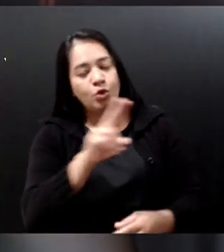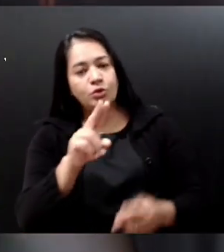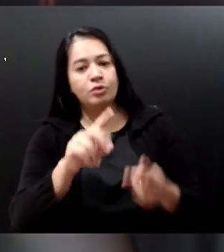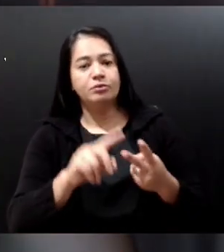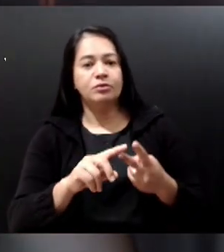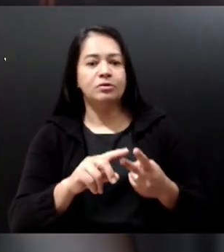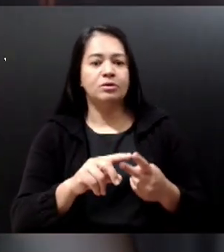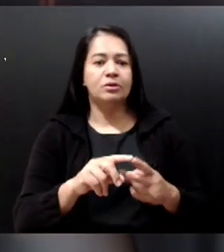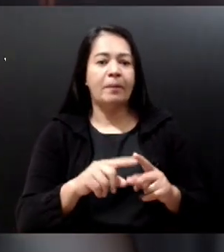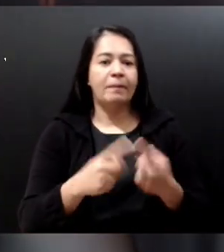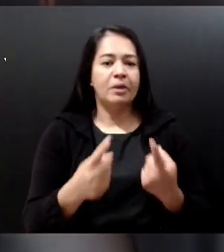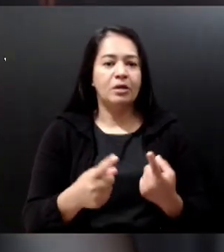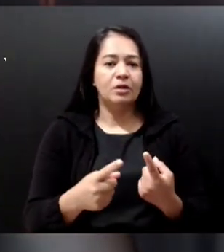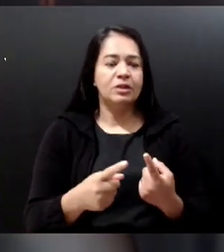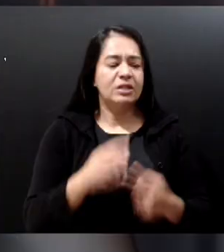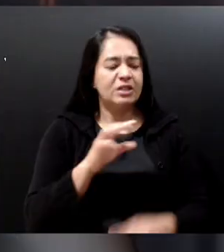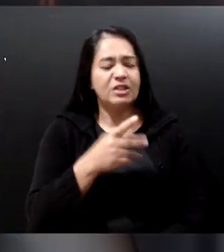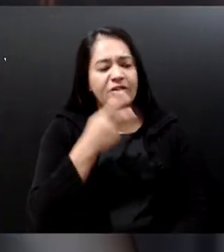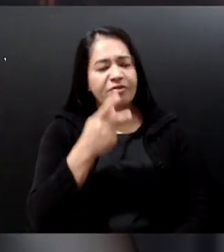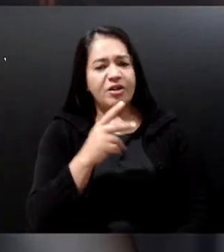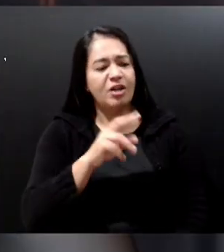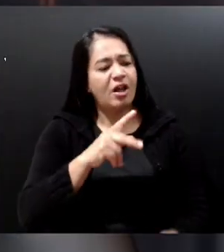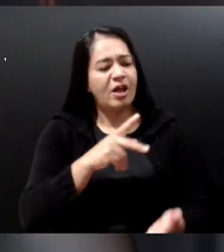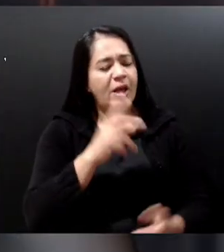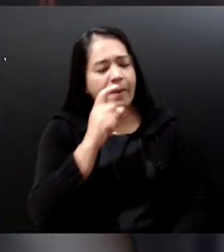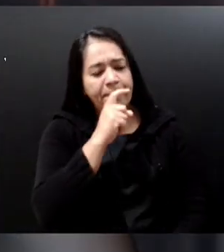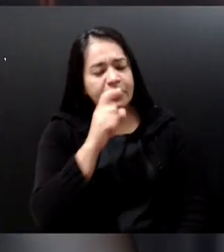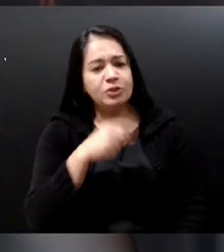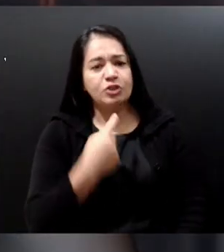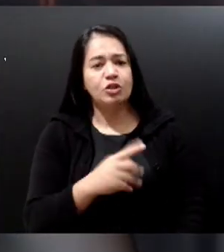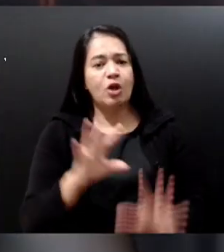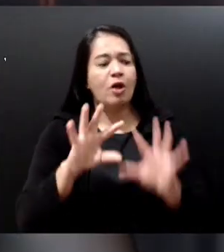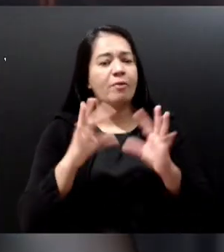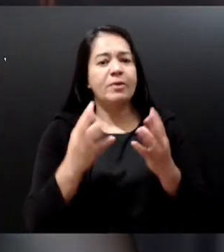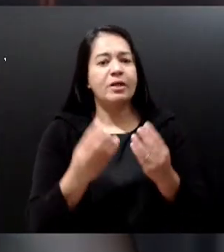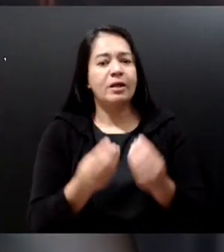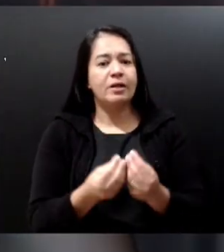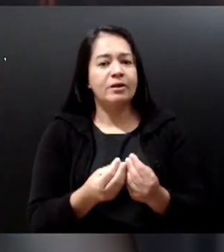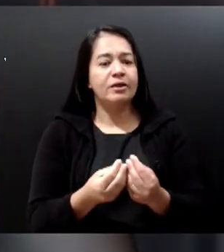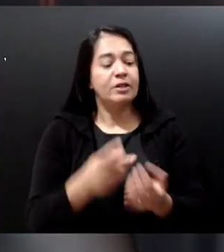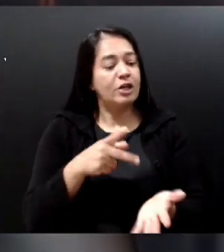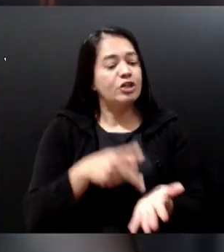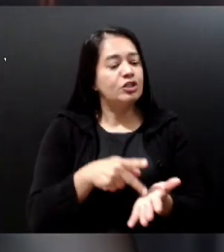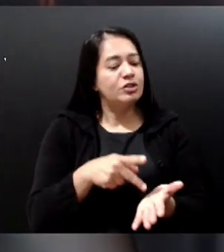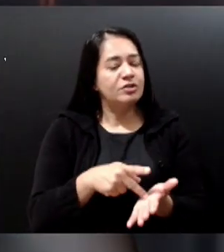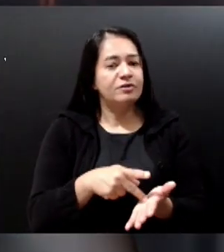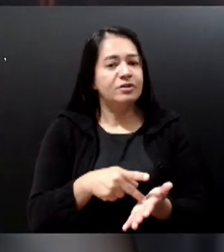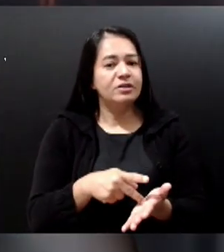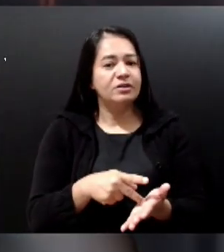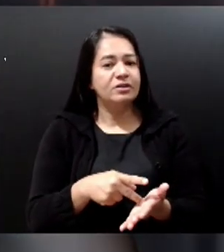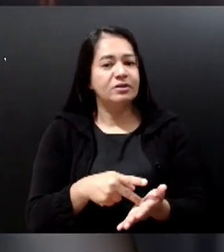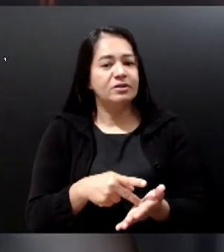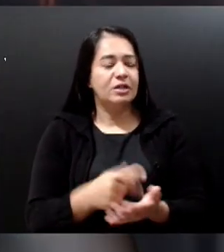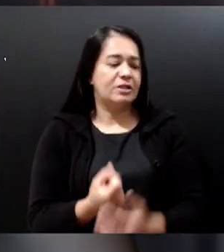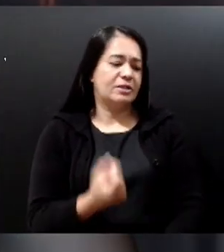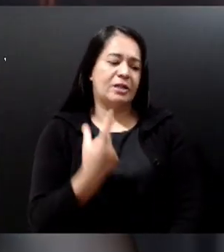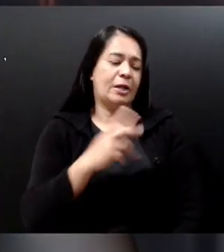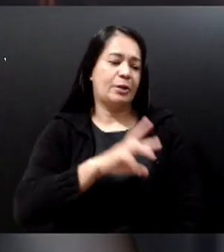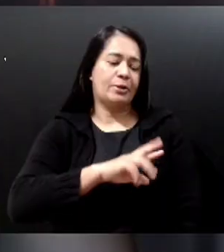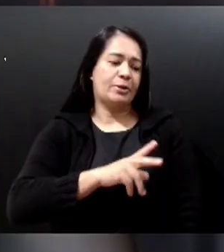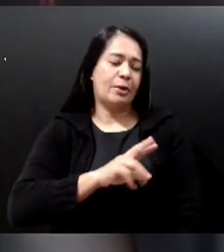nós somos uma família de verdade, não tem nada de estranho com a gente, a nossa família é completa". Então vai dando elemento